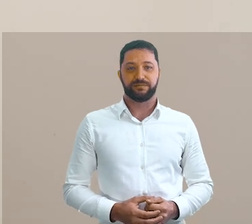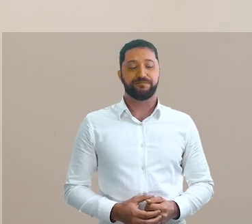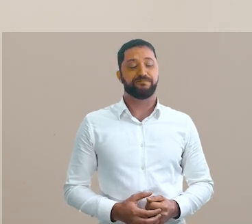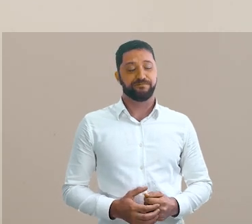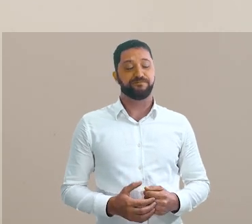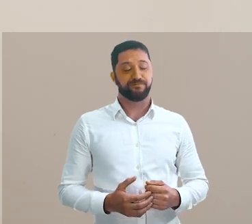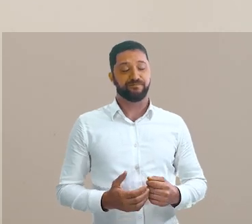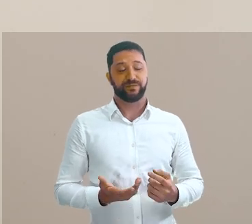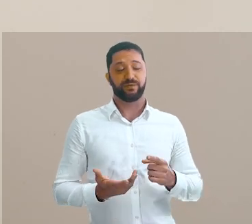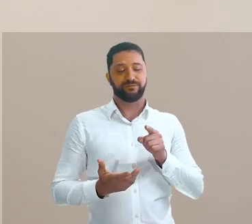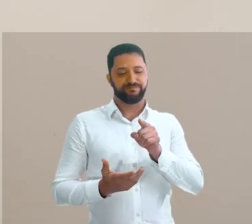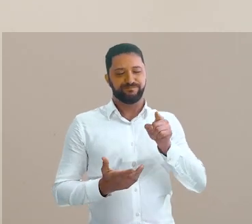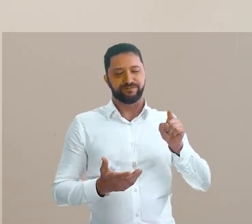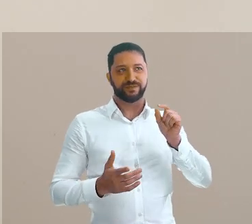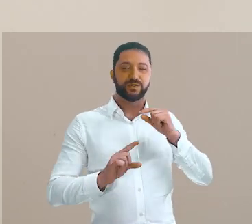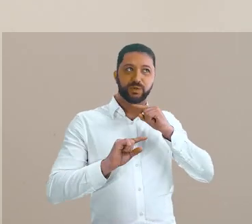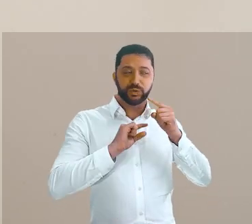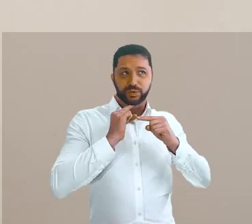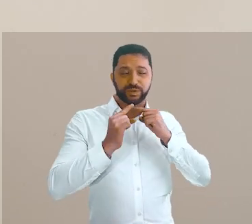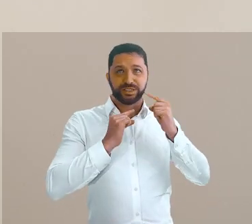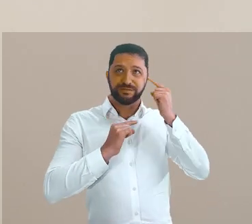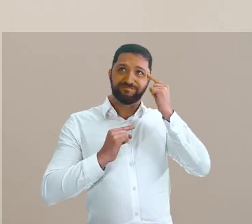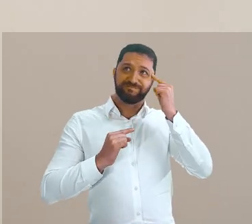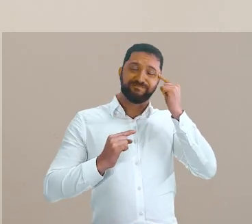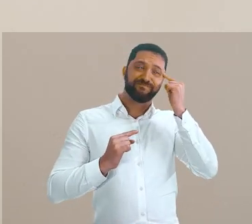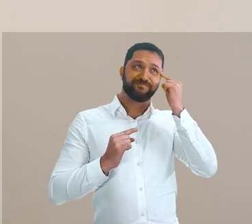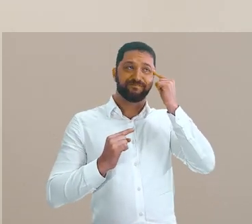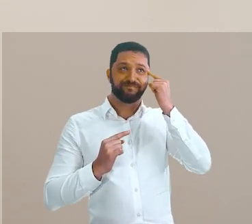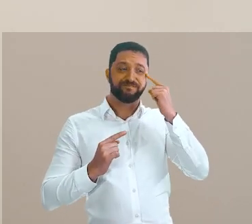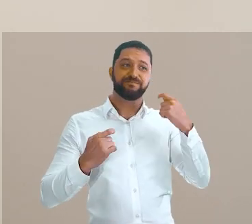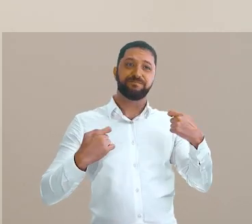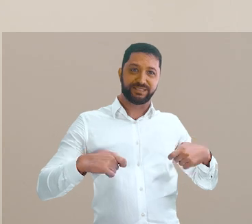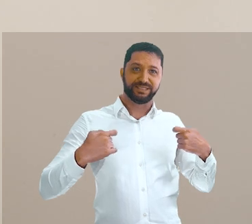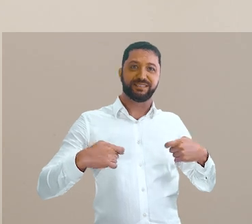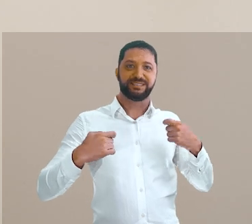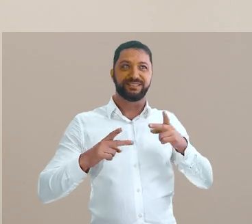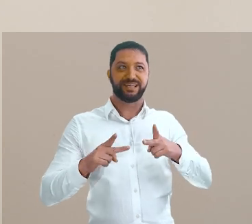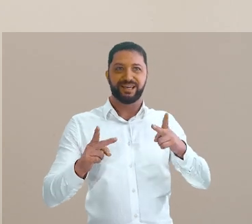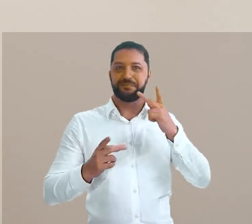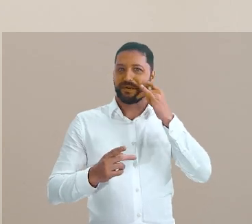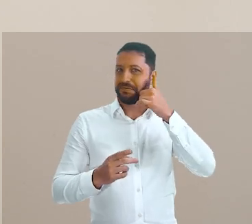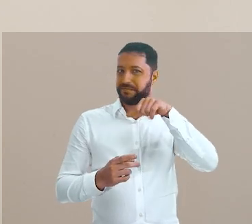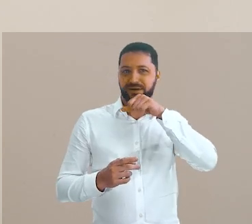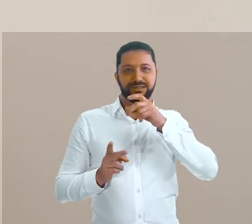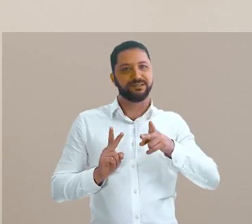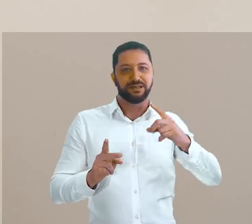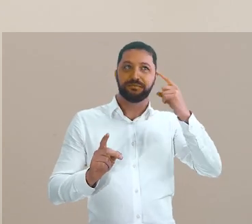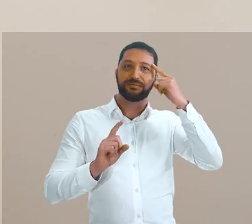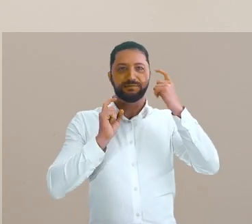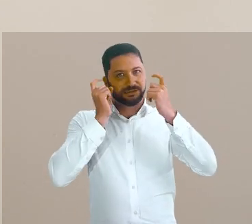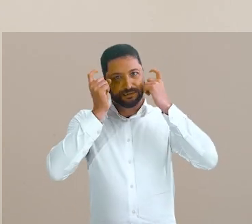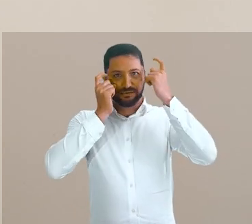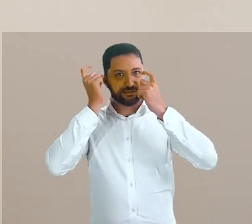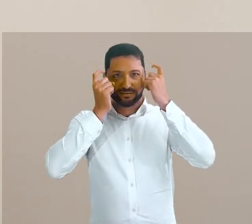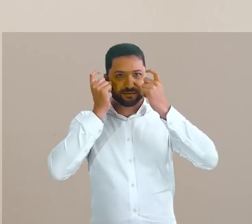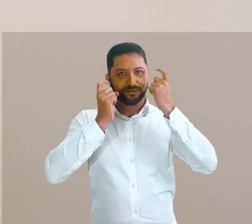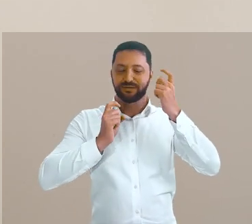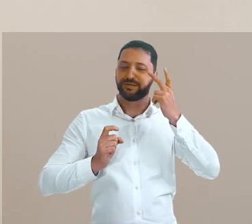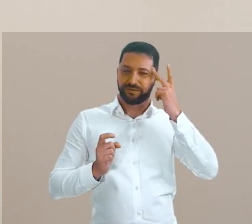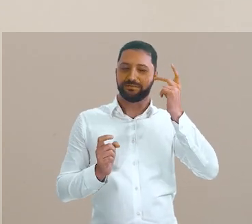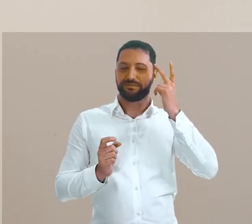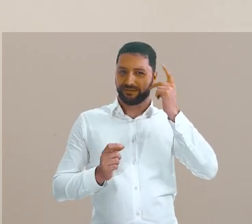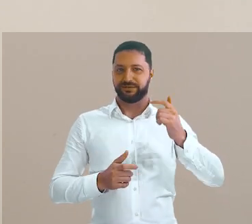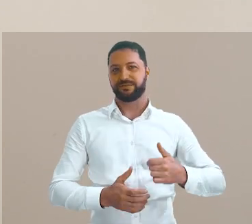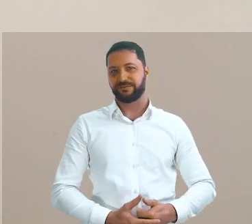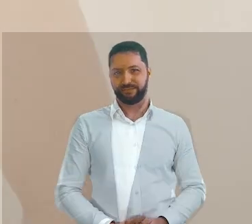Então essas são as perguntas que imageiam no princípio a gestação dos primeiros pais que vão ser